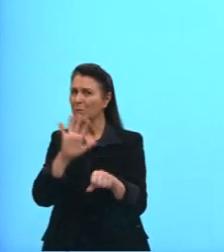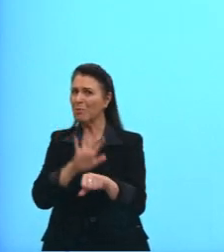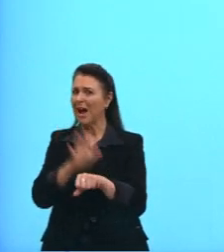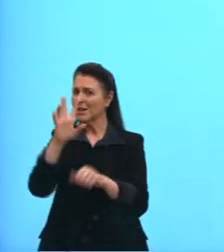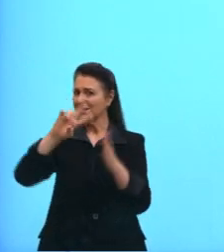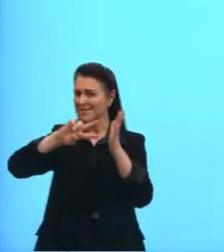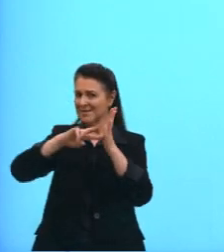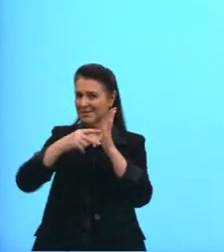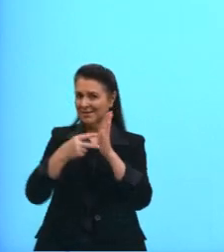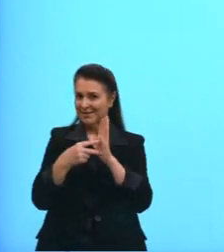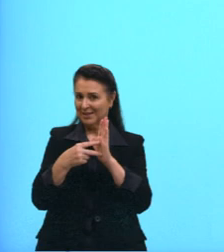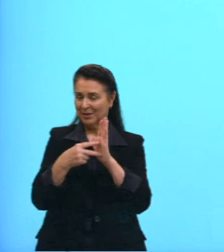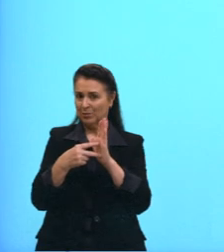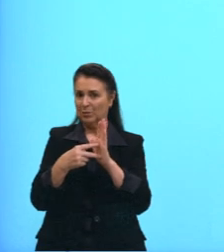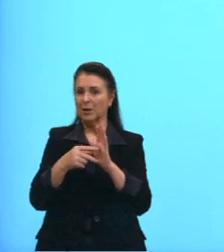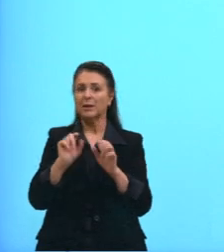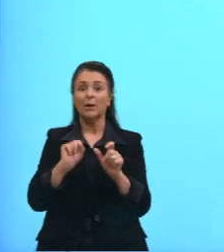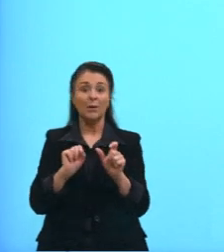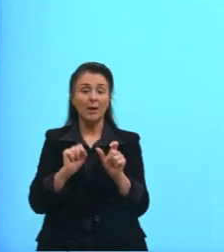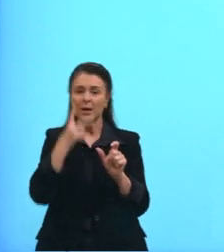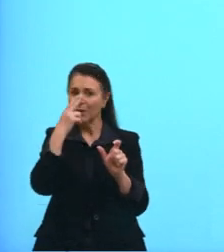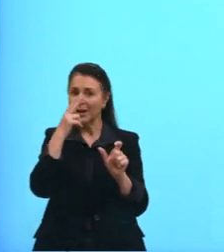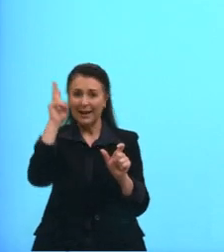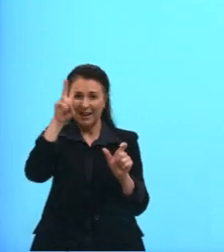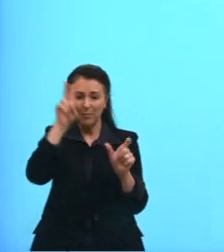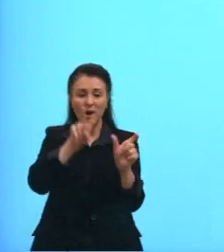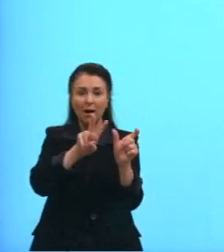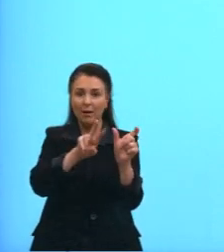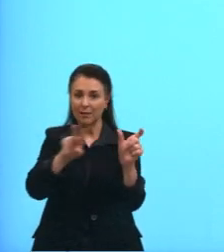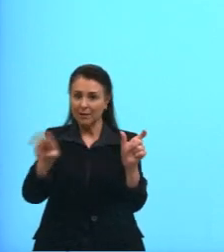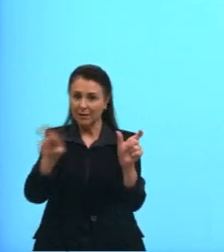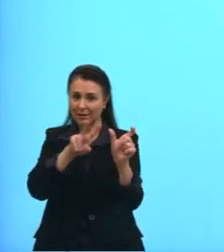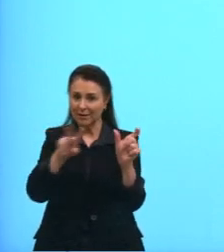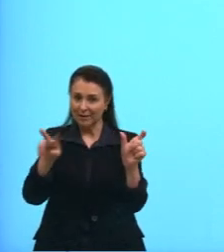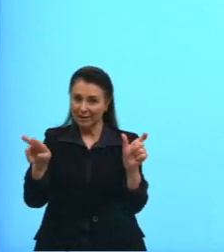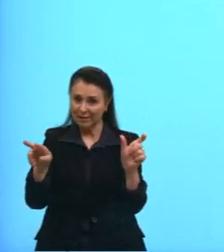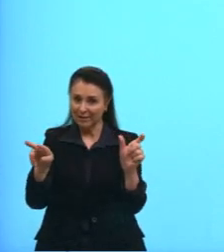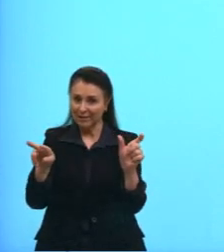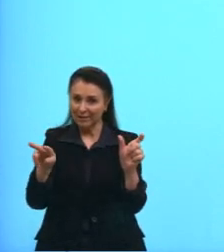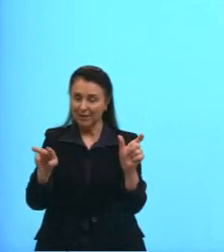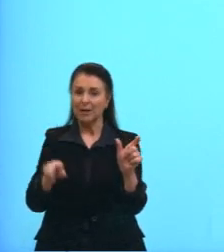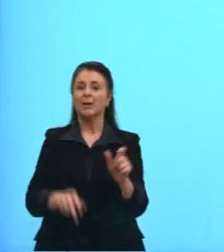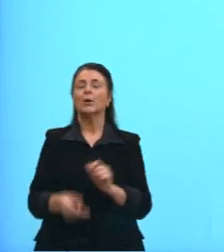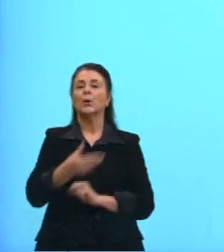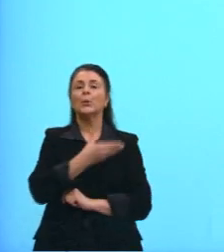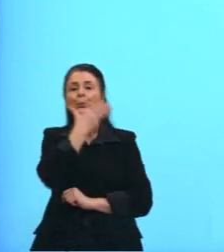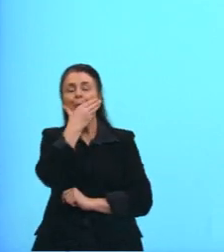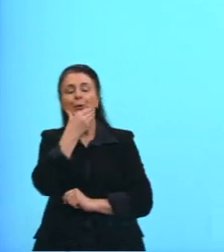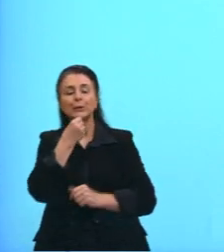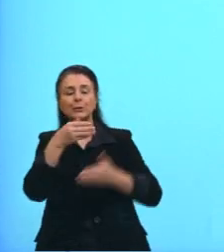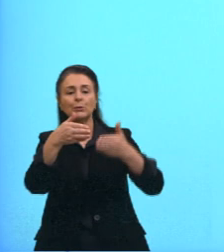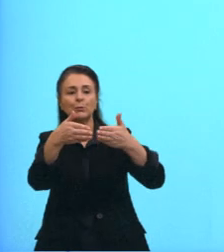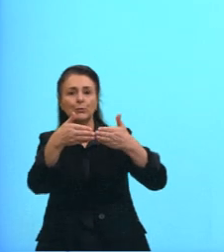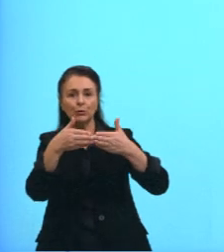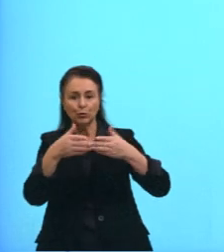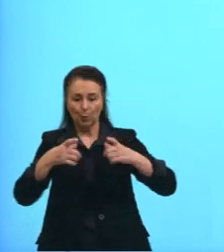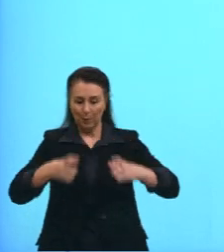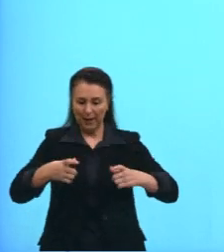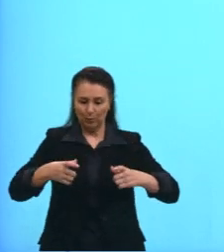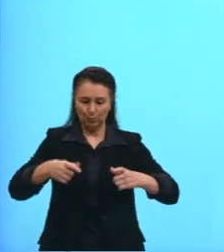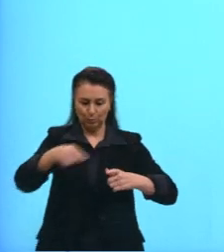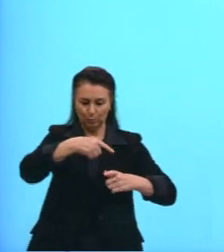como acontece com a polissemia por exemplo o rapaz pediu um prato